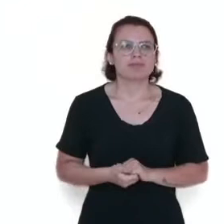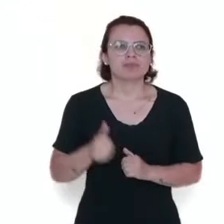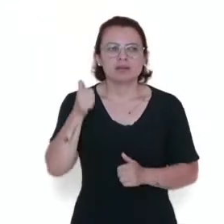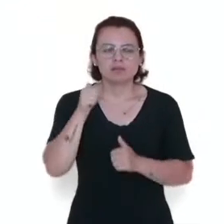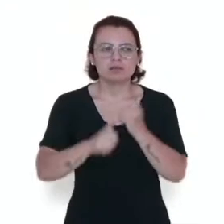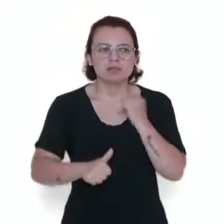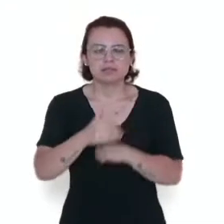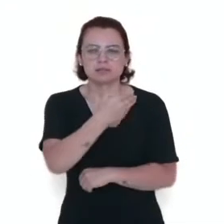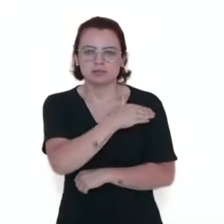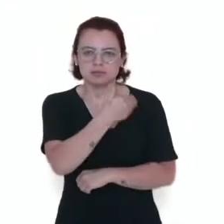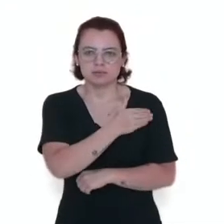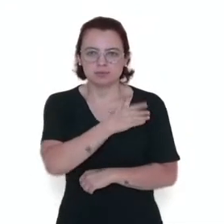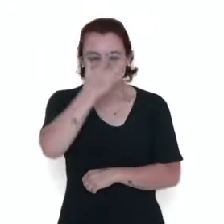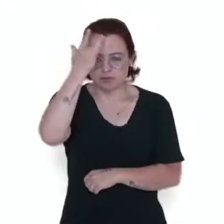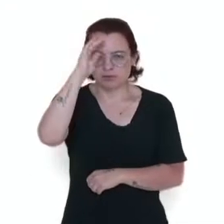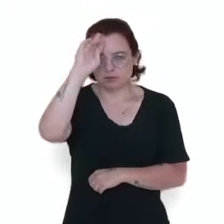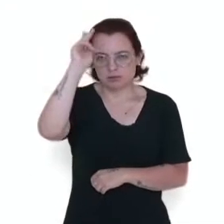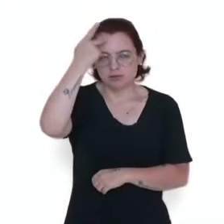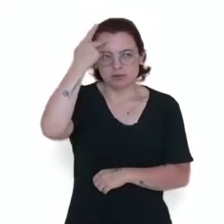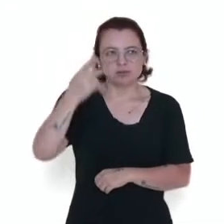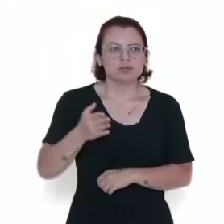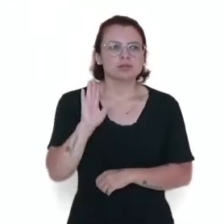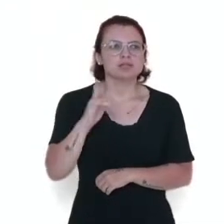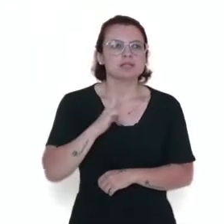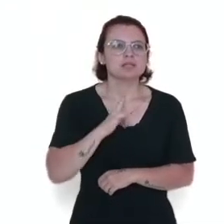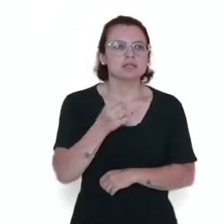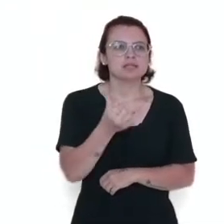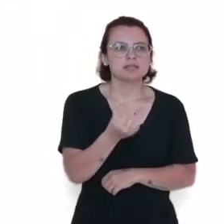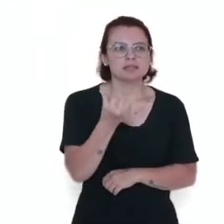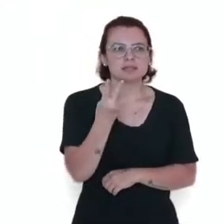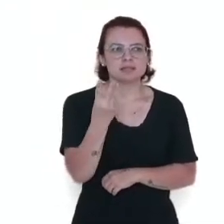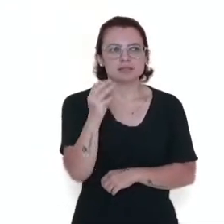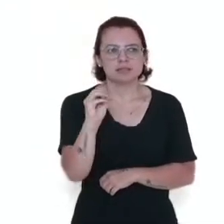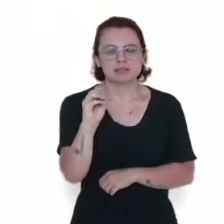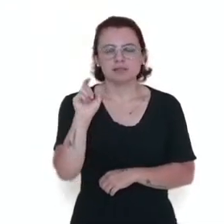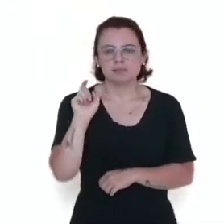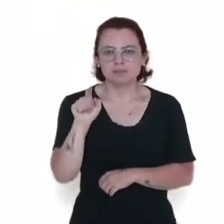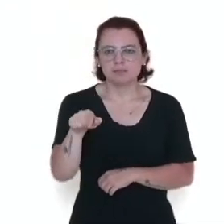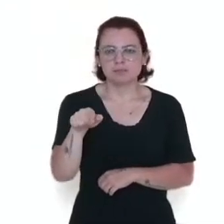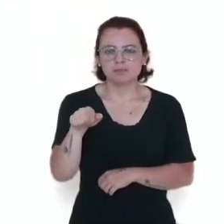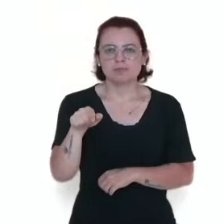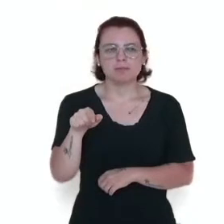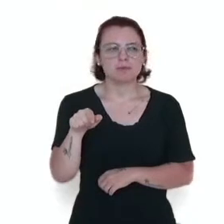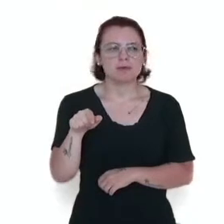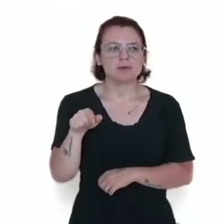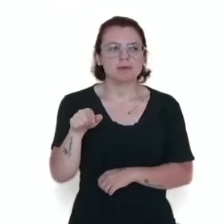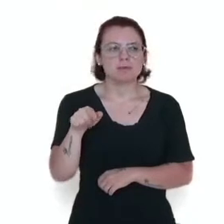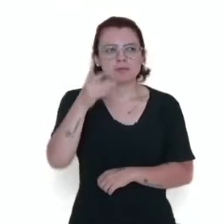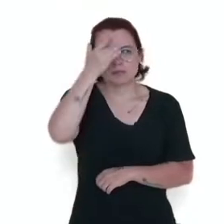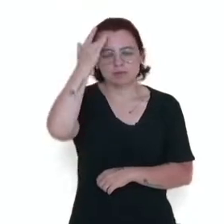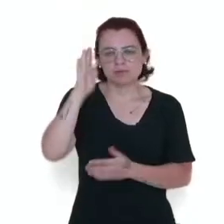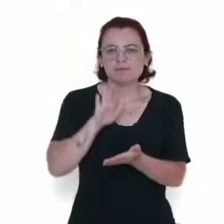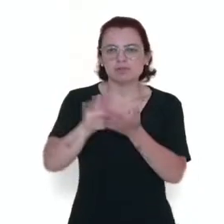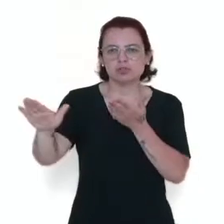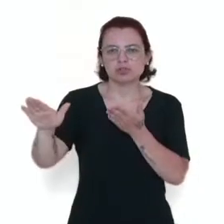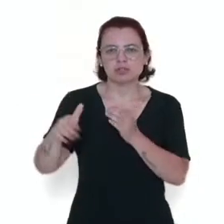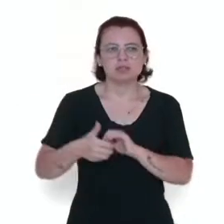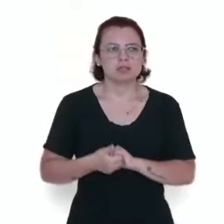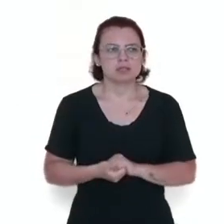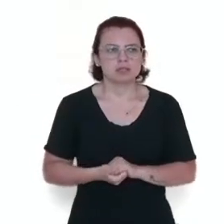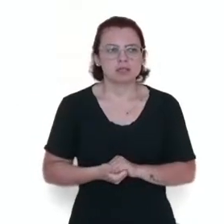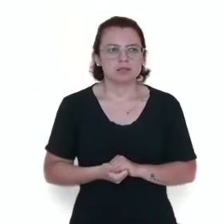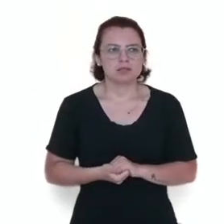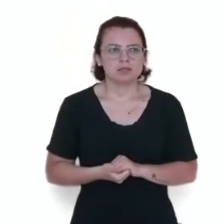indiscriminada, né, dos rebeldes já abrigou 603 mil pessoas a sair, então já obrigou,